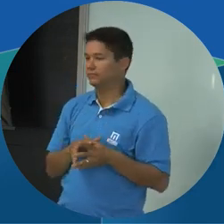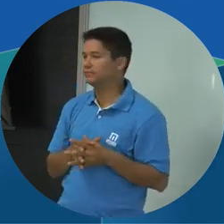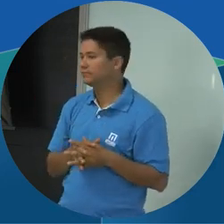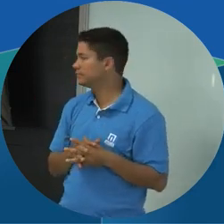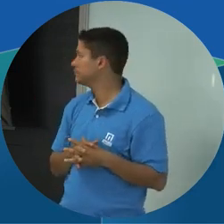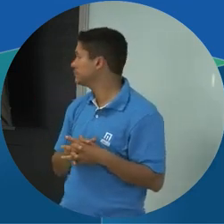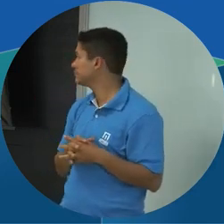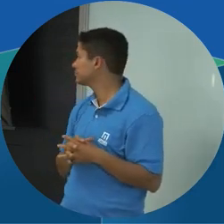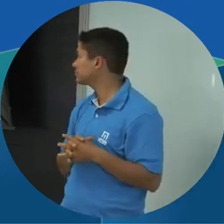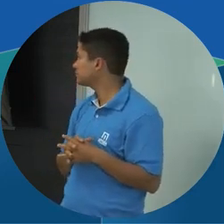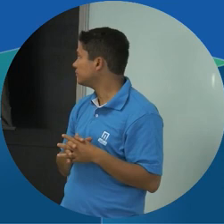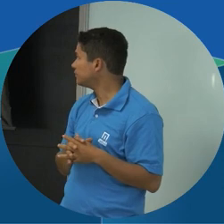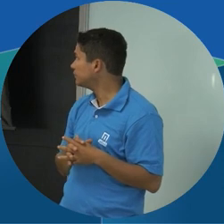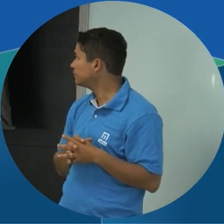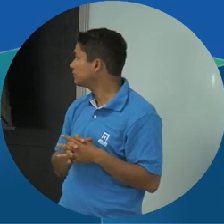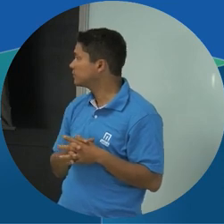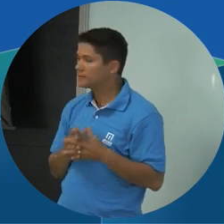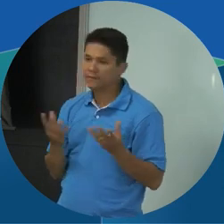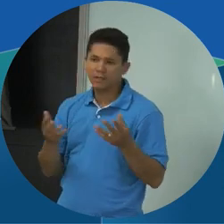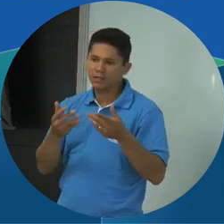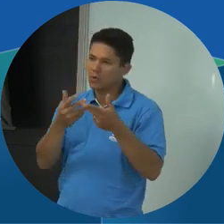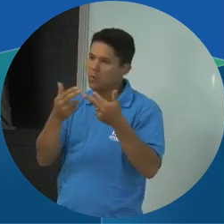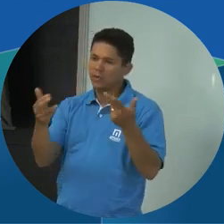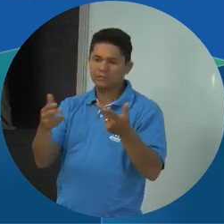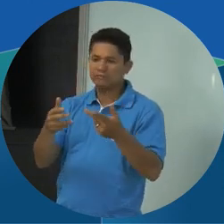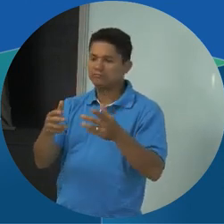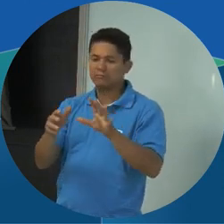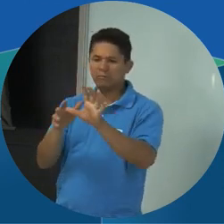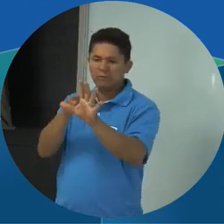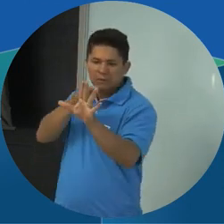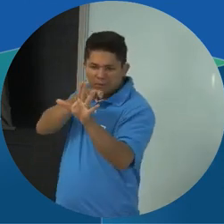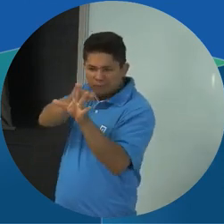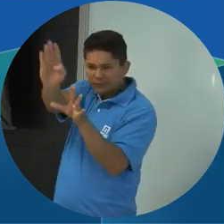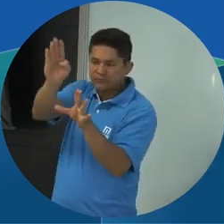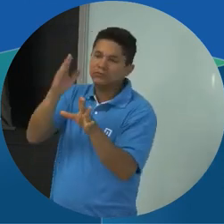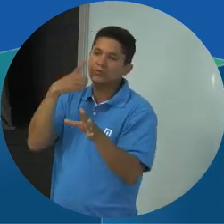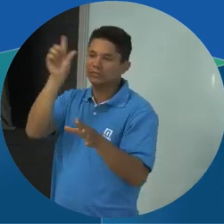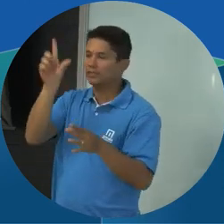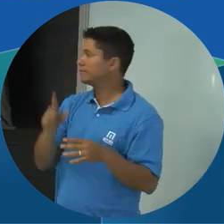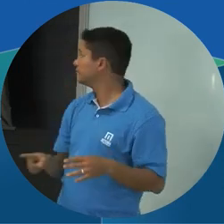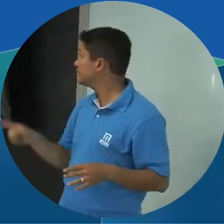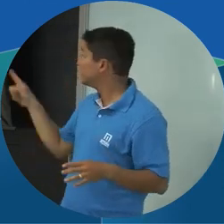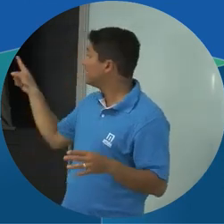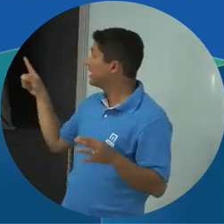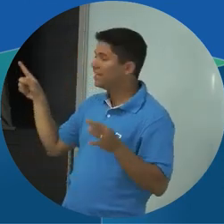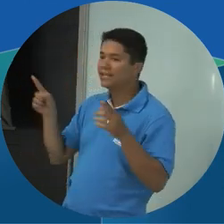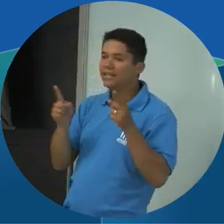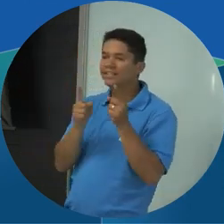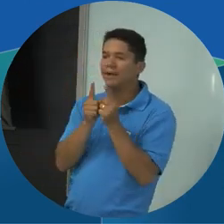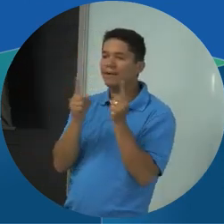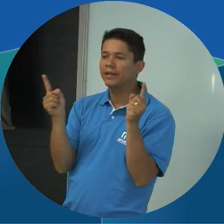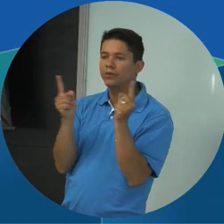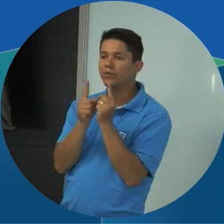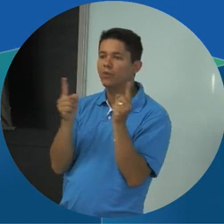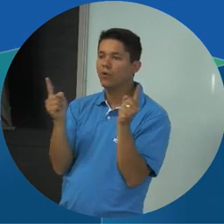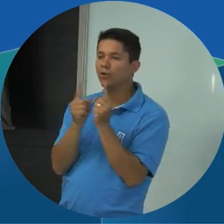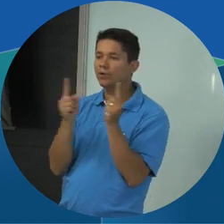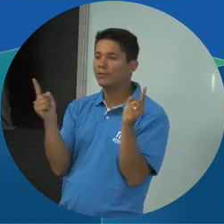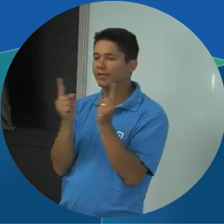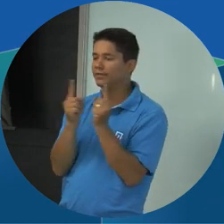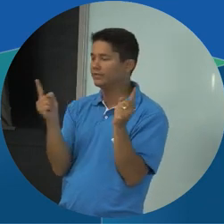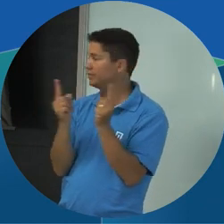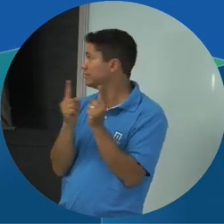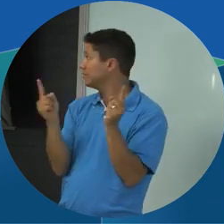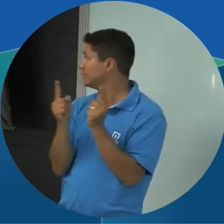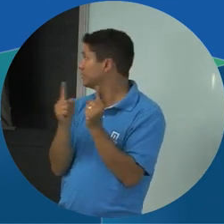a remoção de depósito sobre o substrato. Tá? E qual é o tamanho desse núcleo de jato? Esse núcleo de jato ele